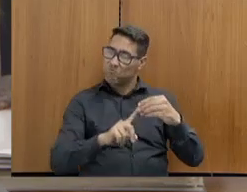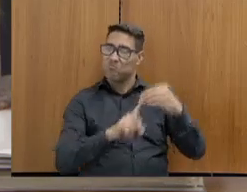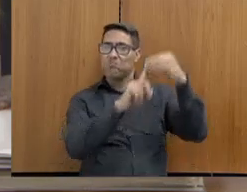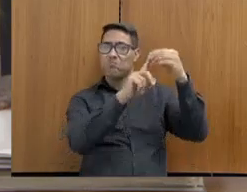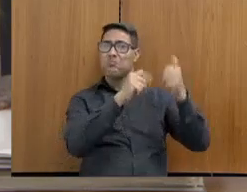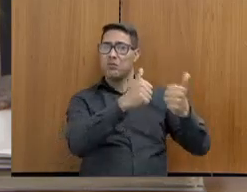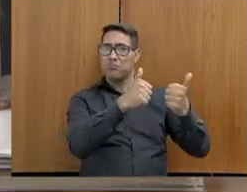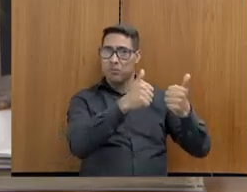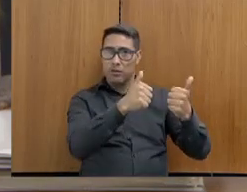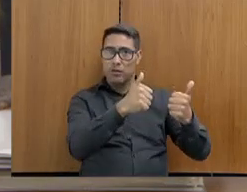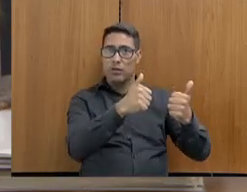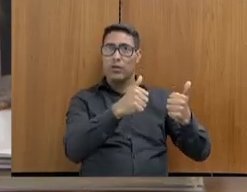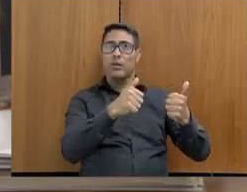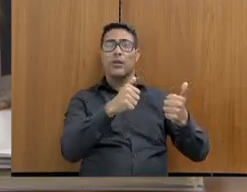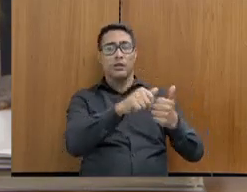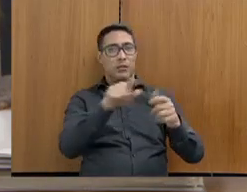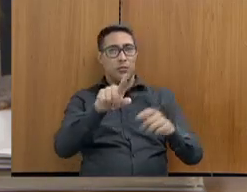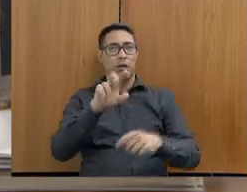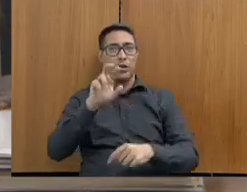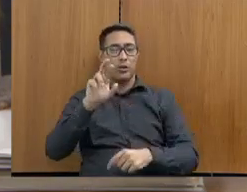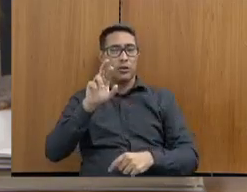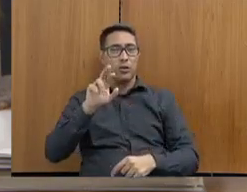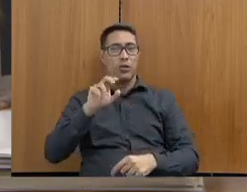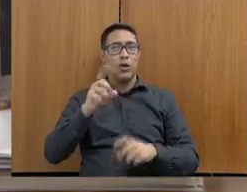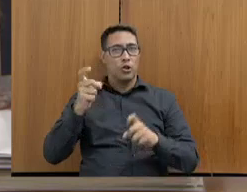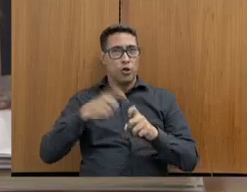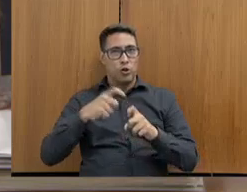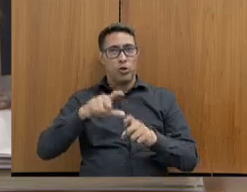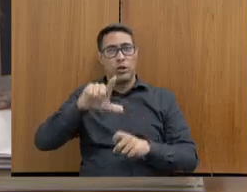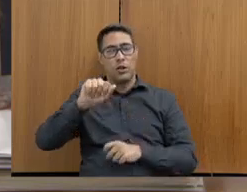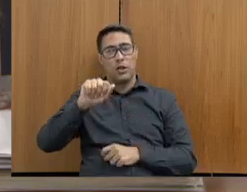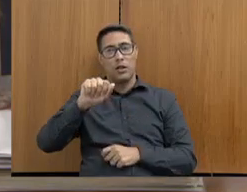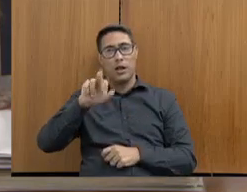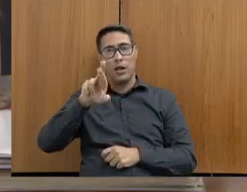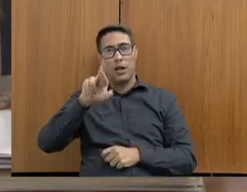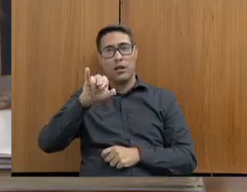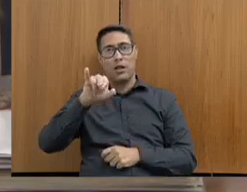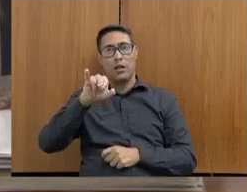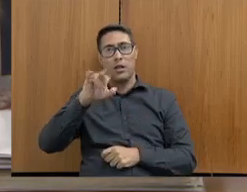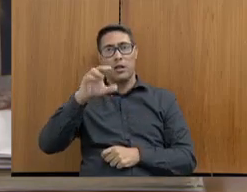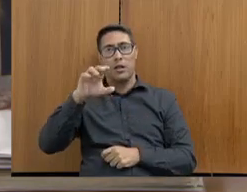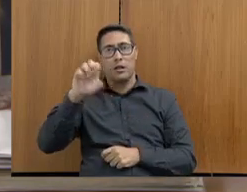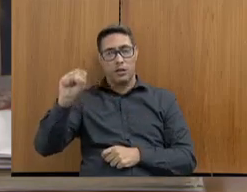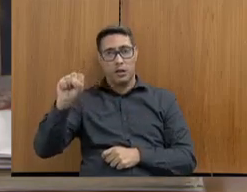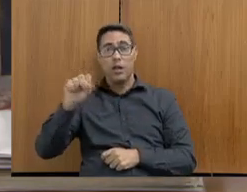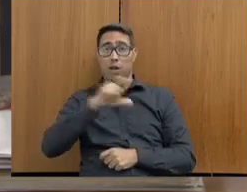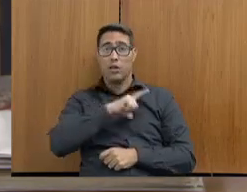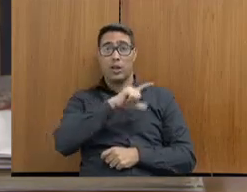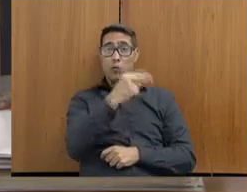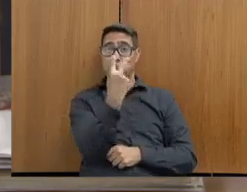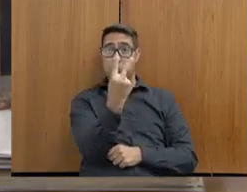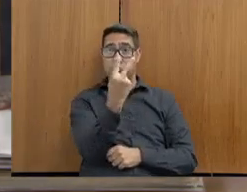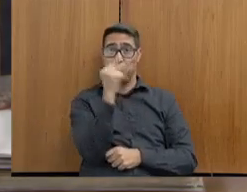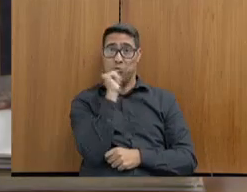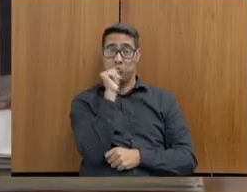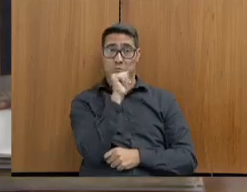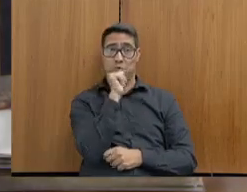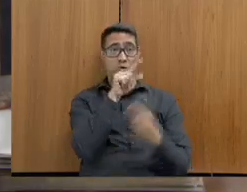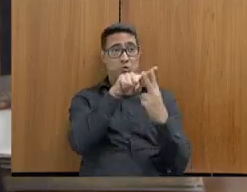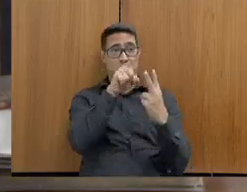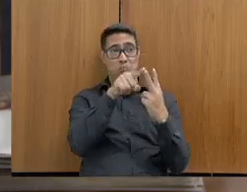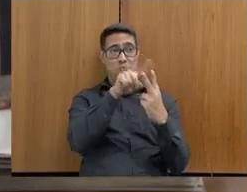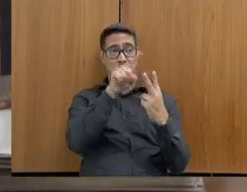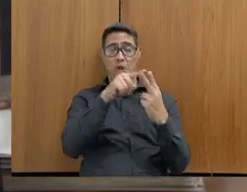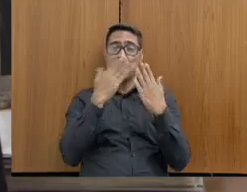Doutora Larissa o perfil da turma e vi que ainda mais tenho duas mulheres à frente mulheres de guerra